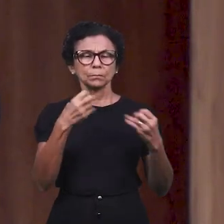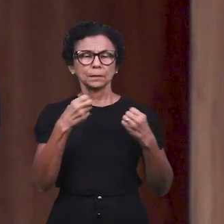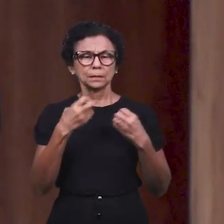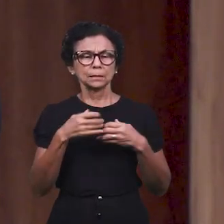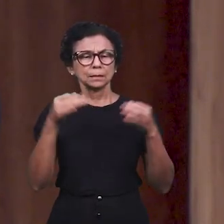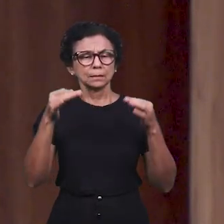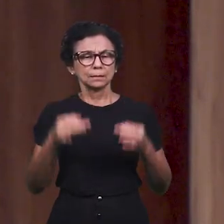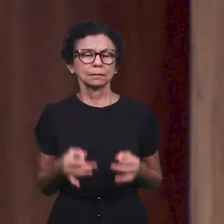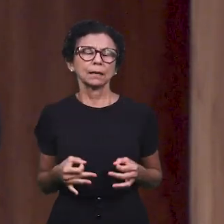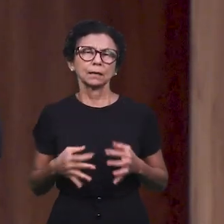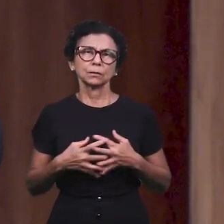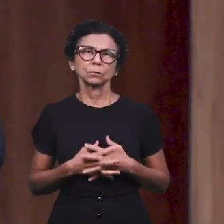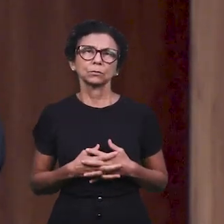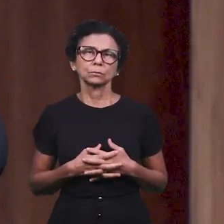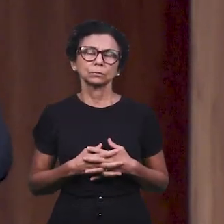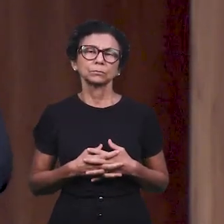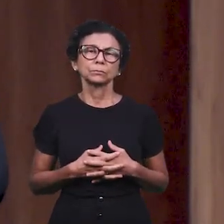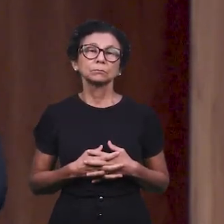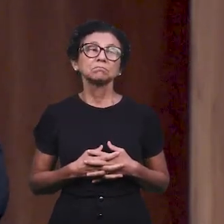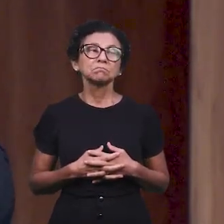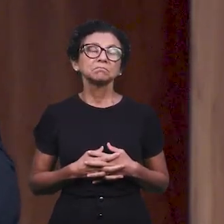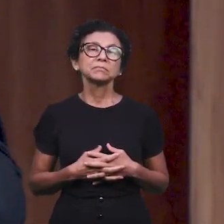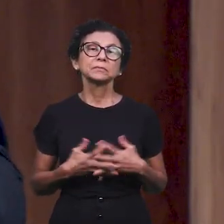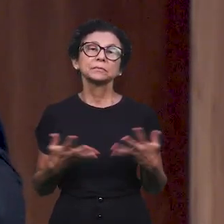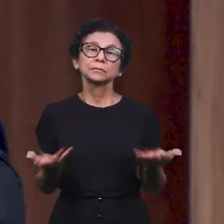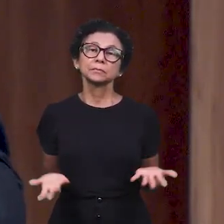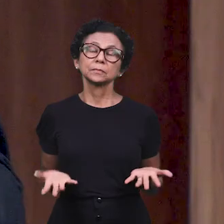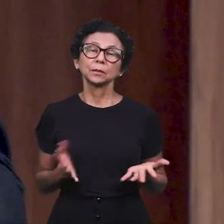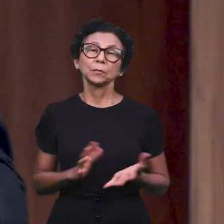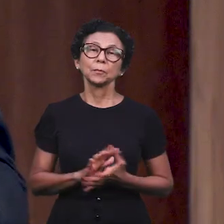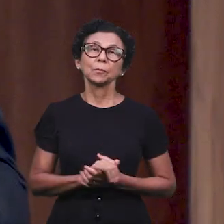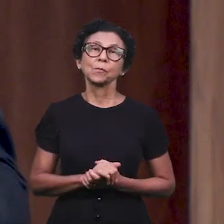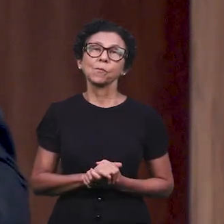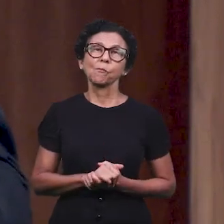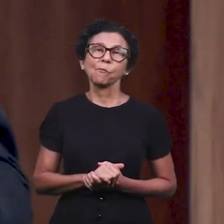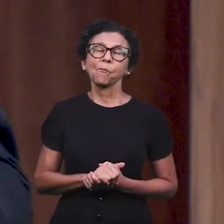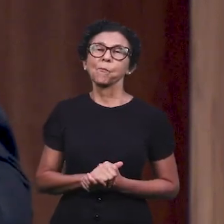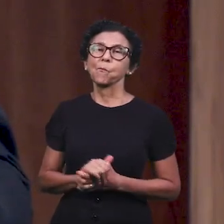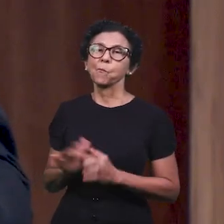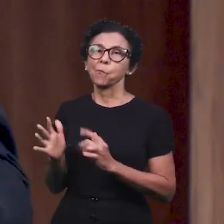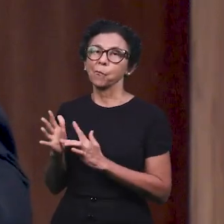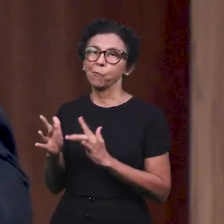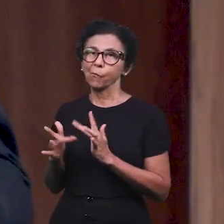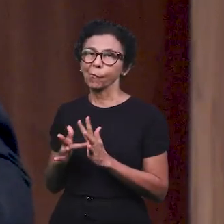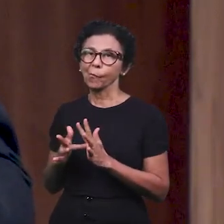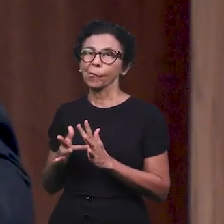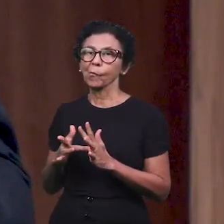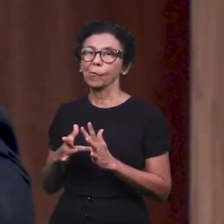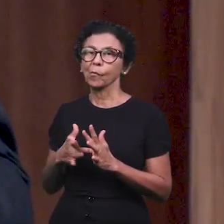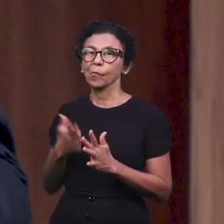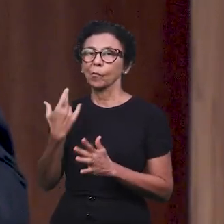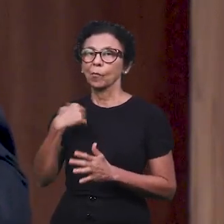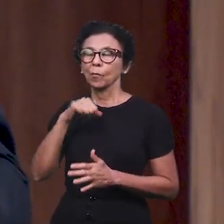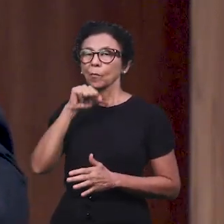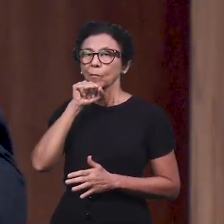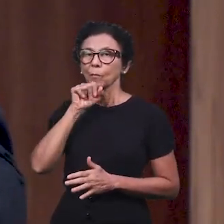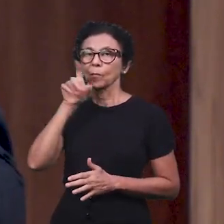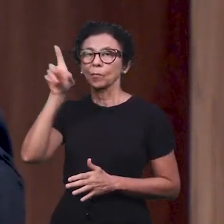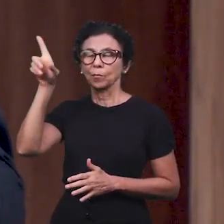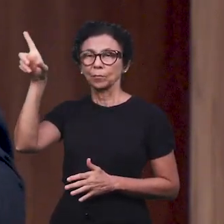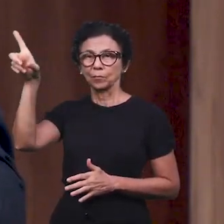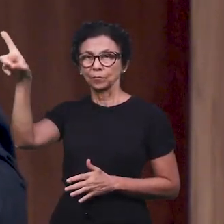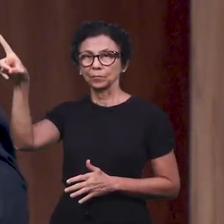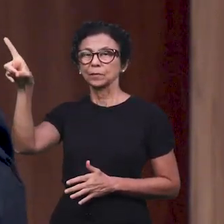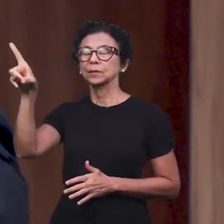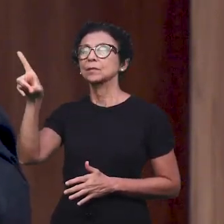depois ele vai compreender: não, meu pai estava certo. Então, voltando para Jesus, ele julgou as obras do Pai e julgou que eram boas. Porque